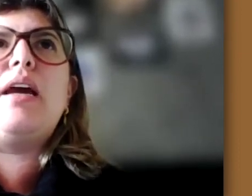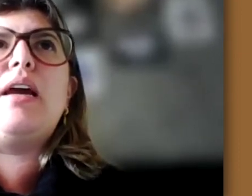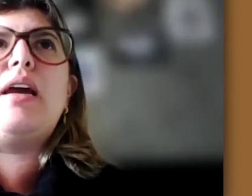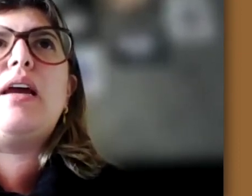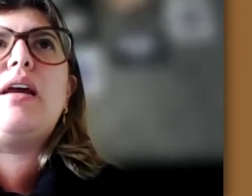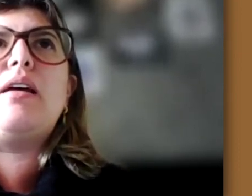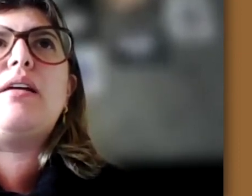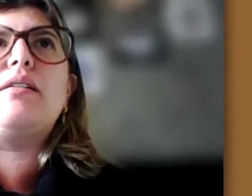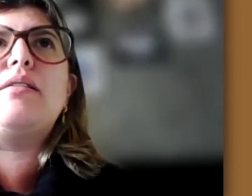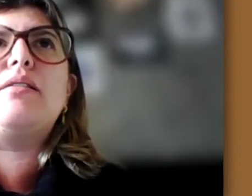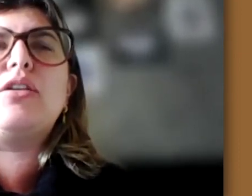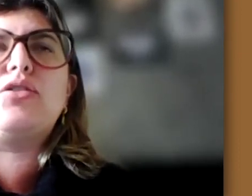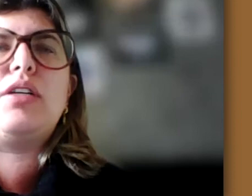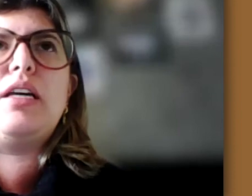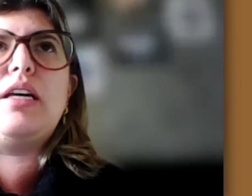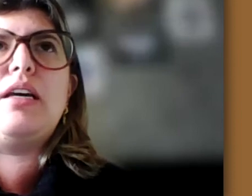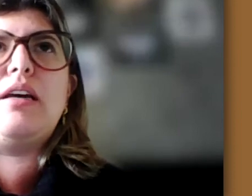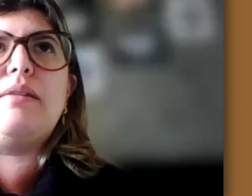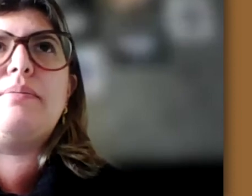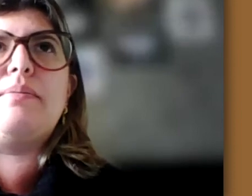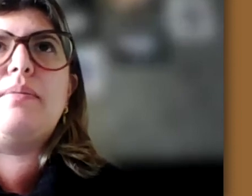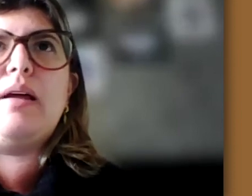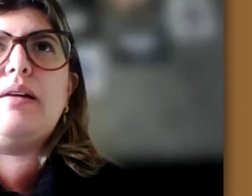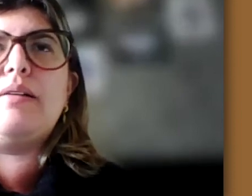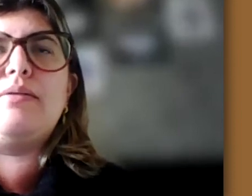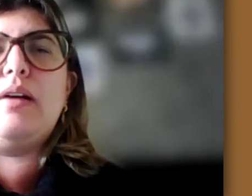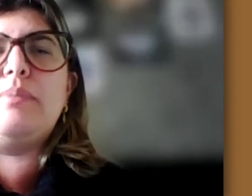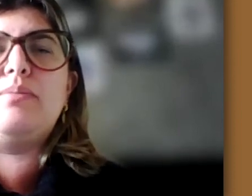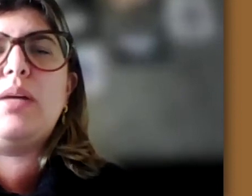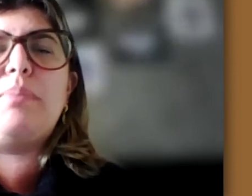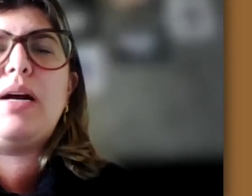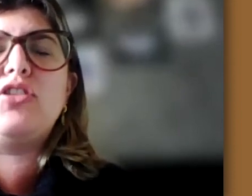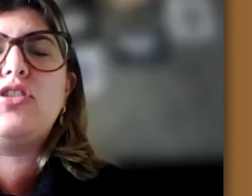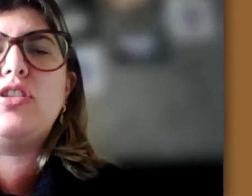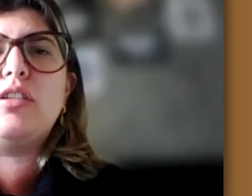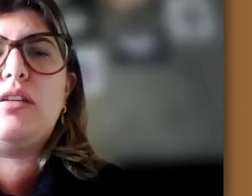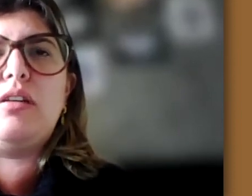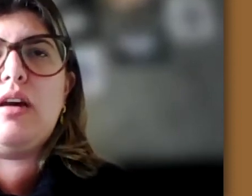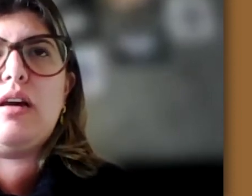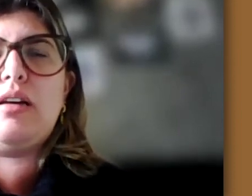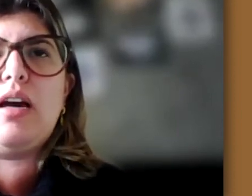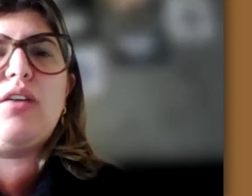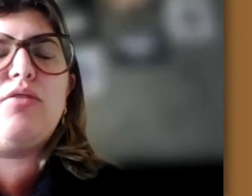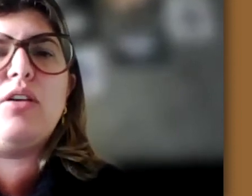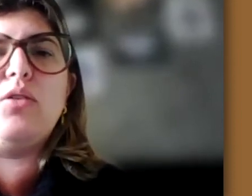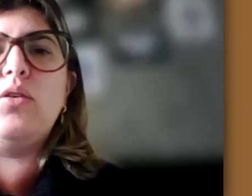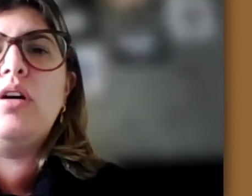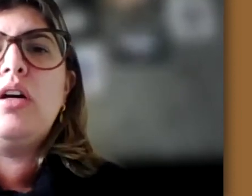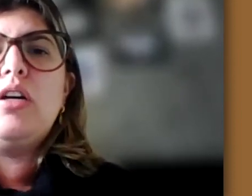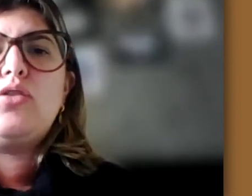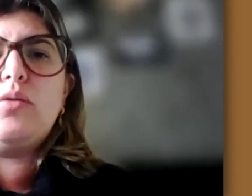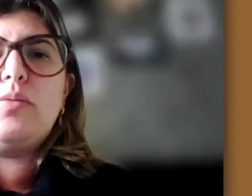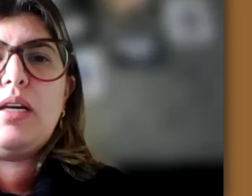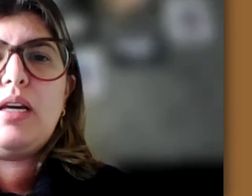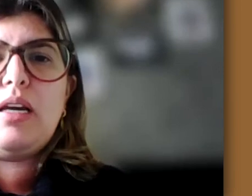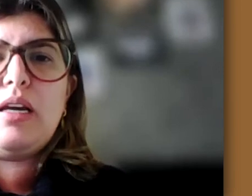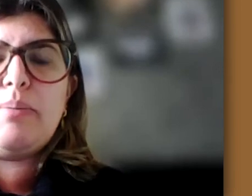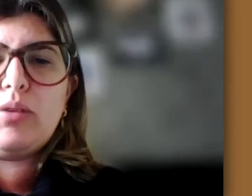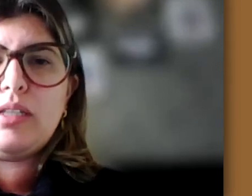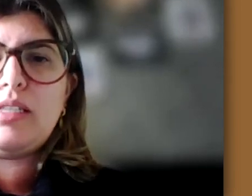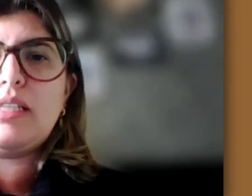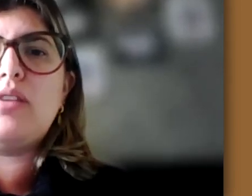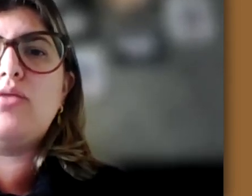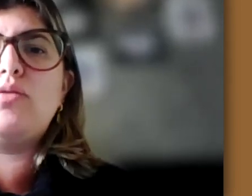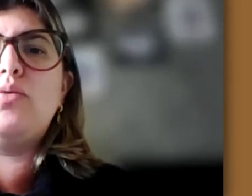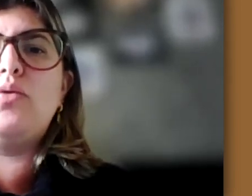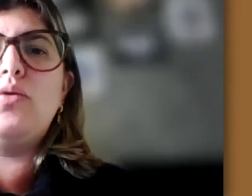Também acho que toda a parte que a Raquel falou sobre